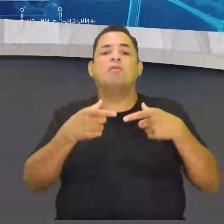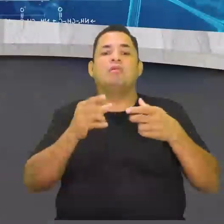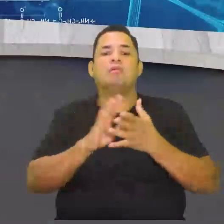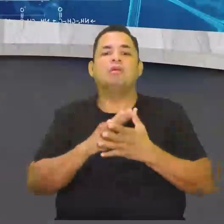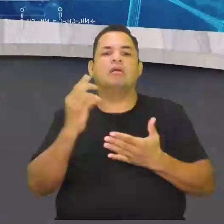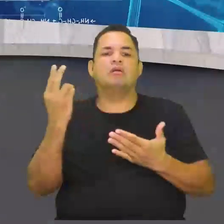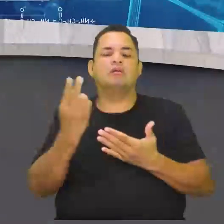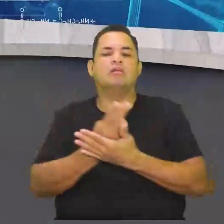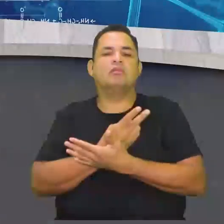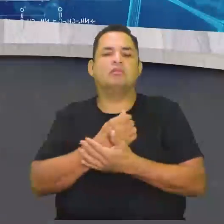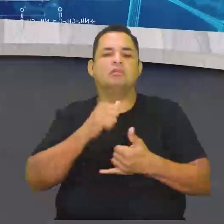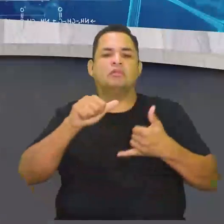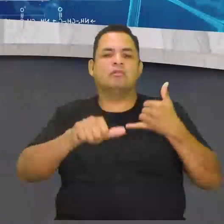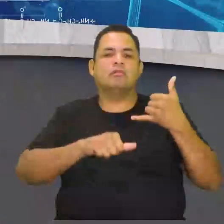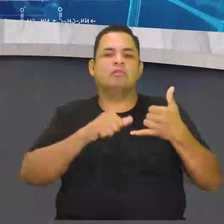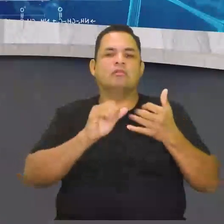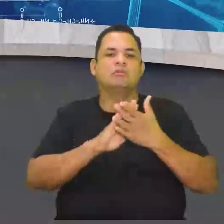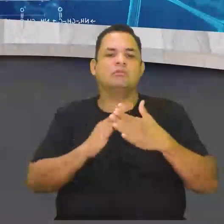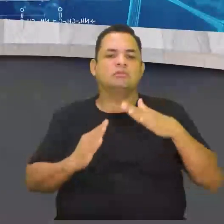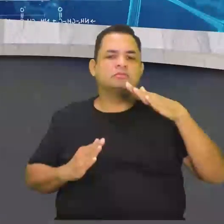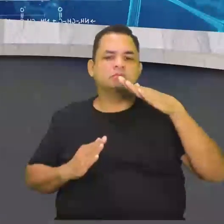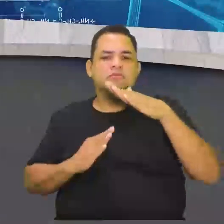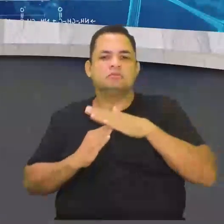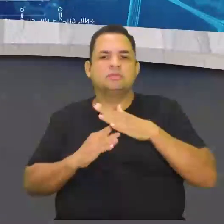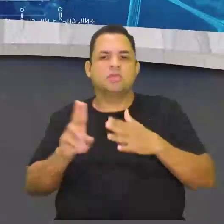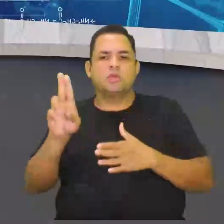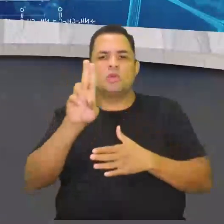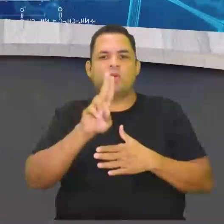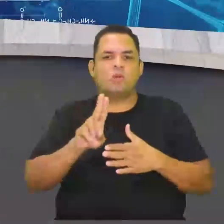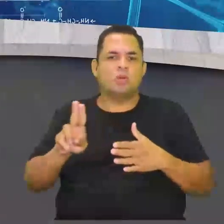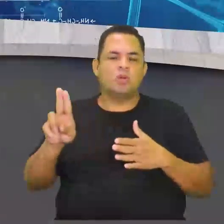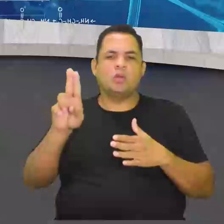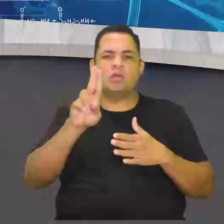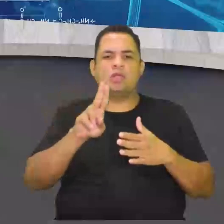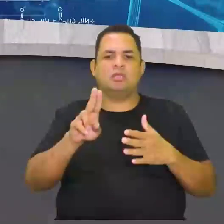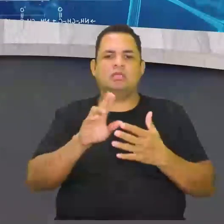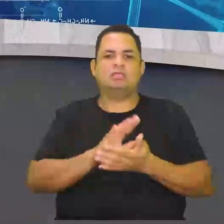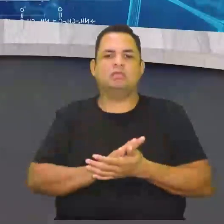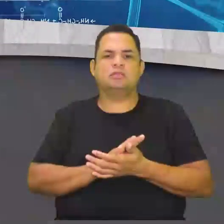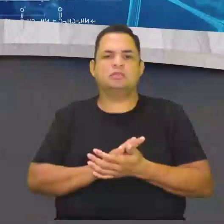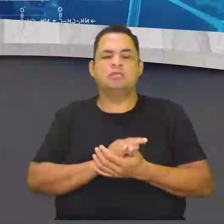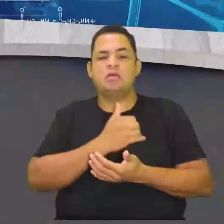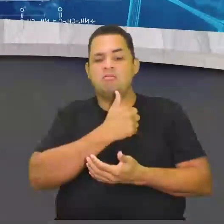gente pode maximizar o uso dos reagentes e ter a mais